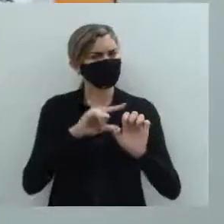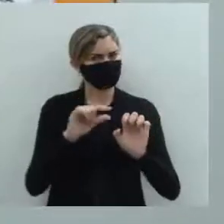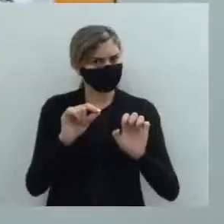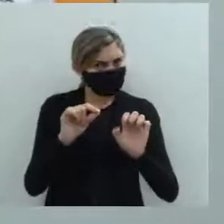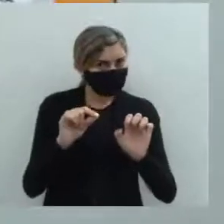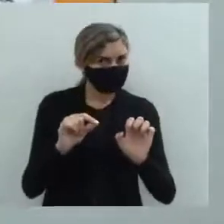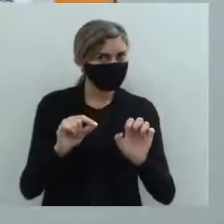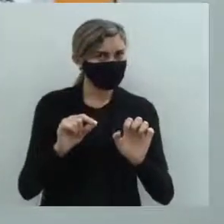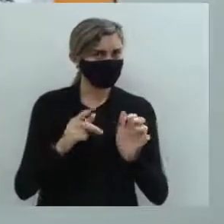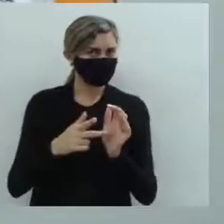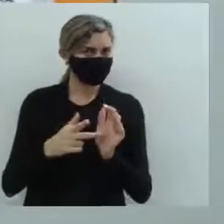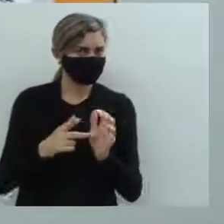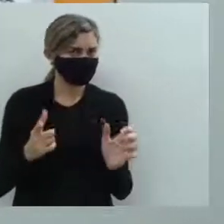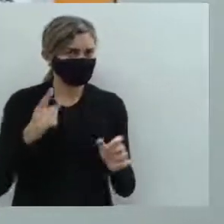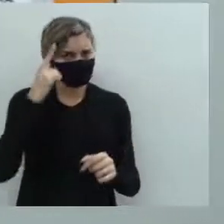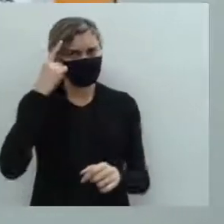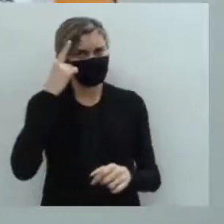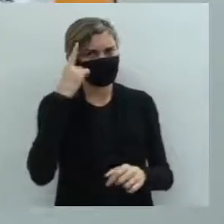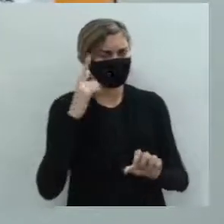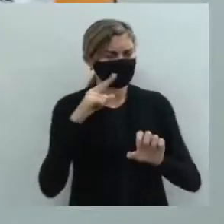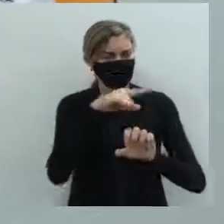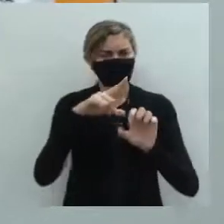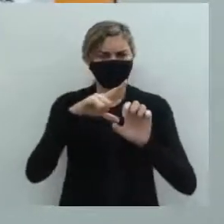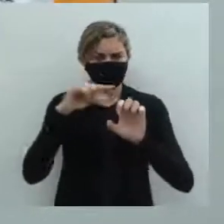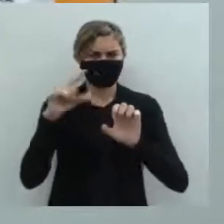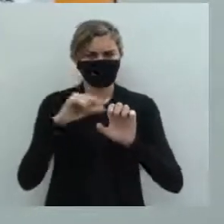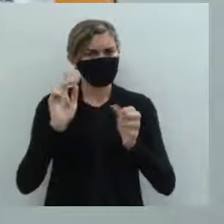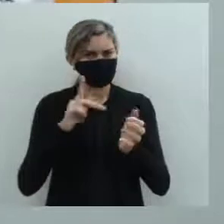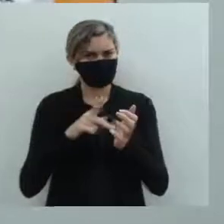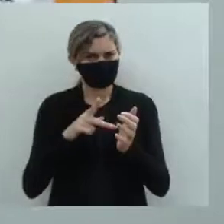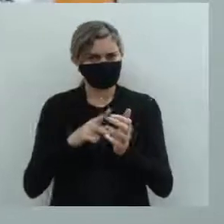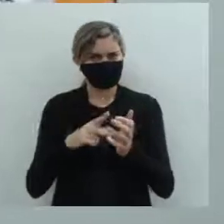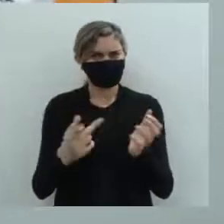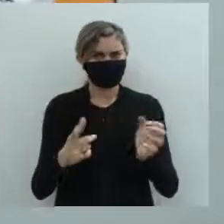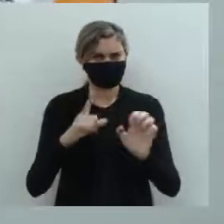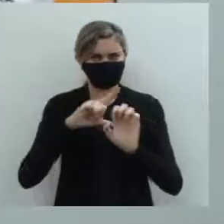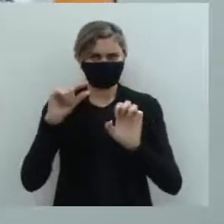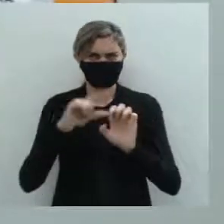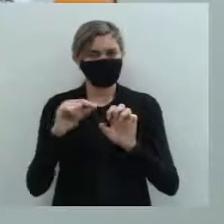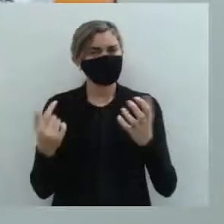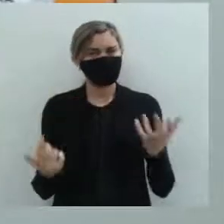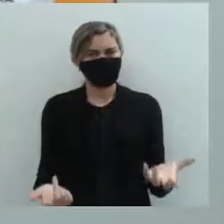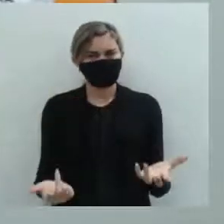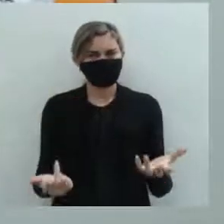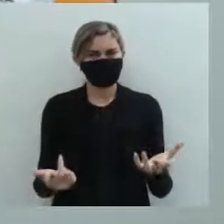Veja, será que essa lógica é realmente a lógica do empreendedorismo?